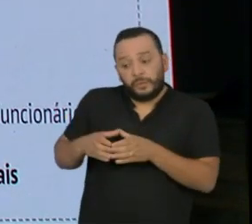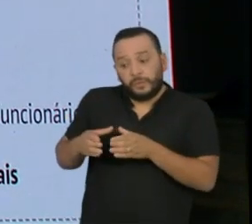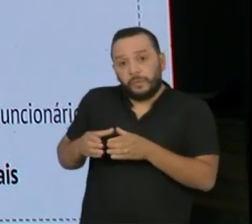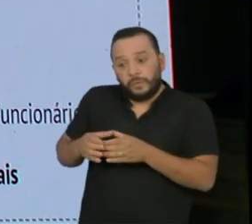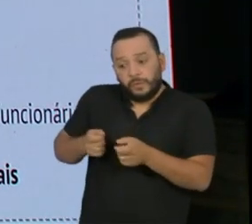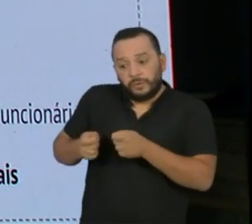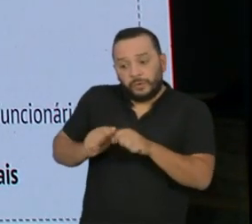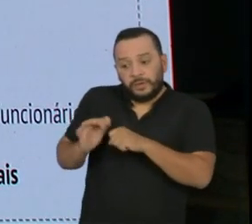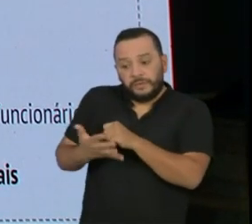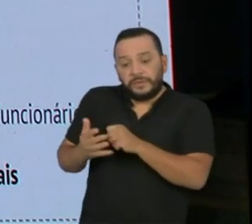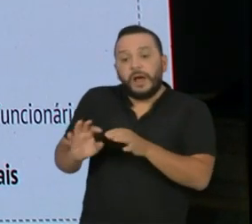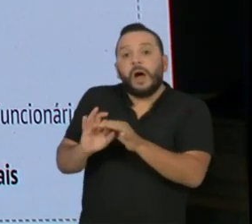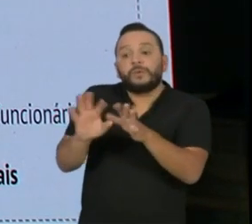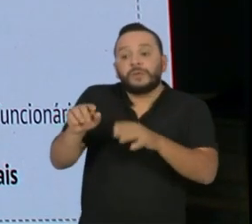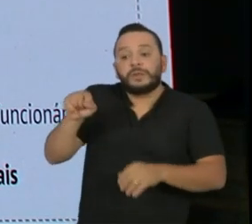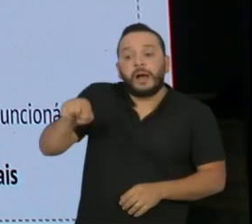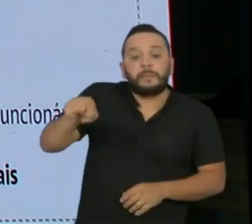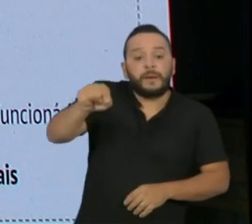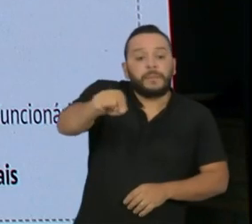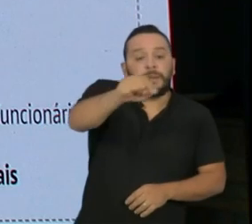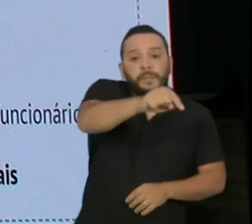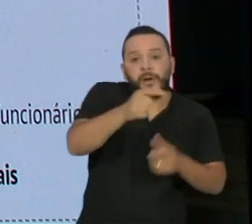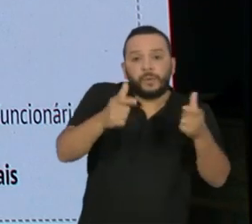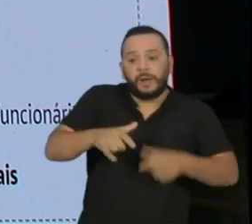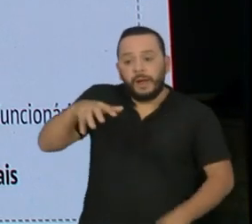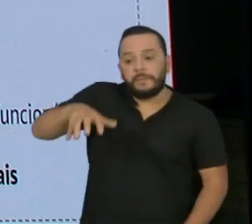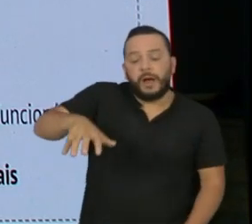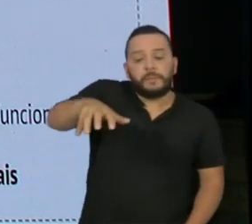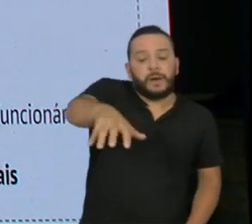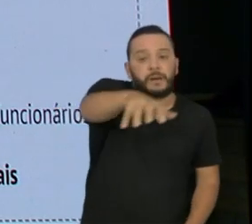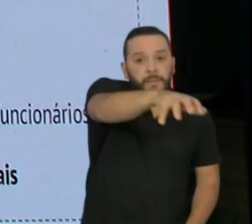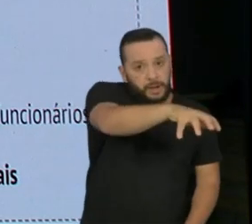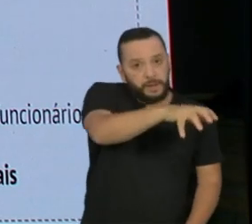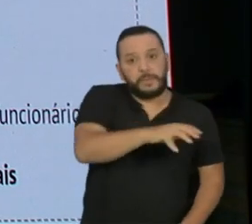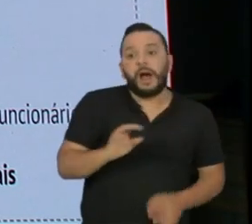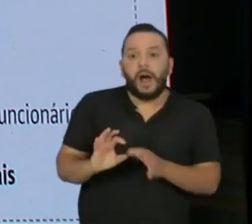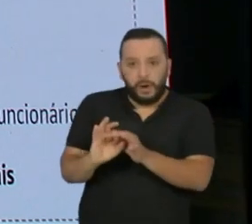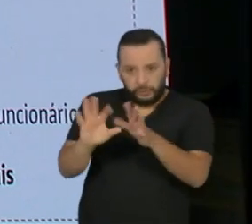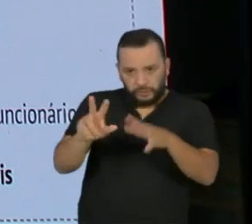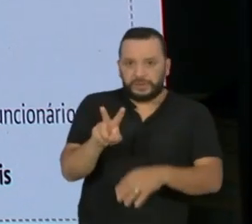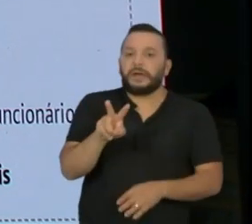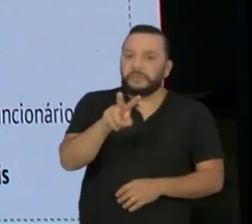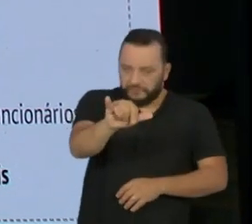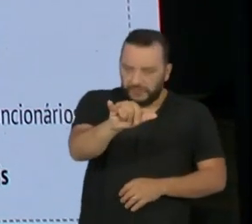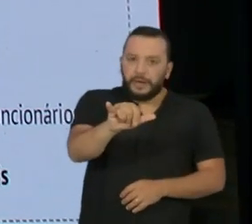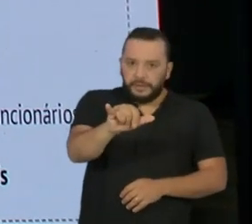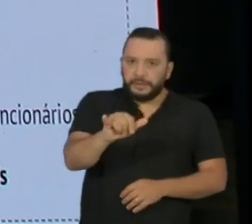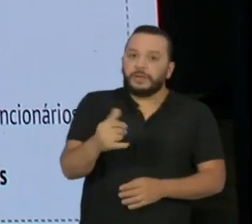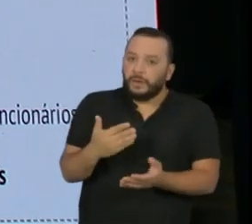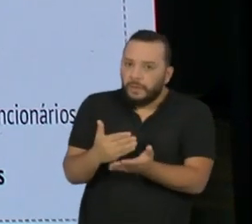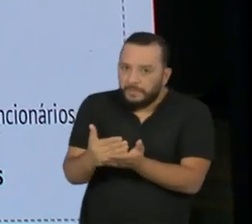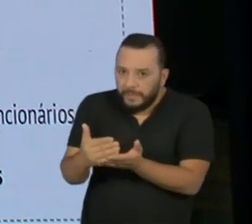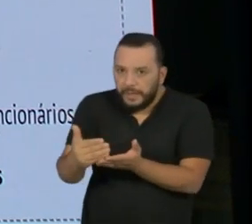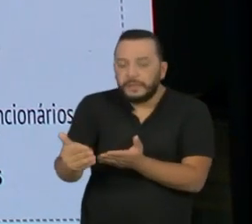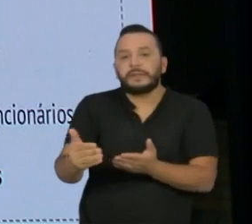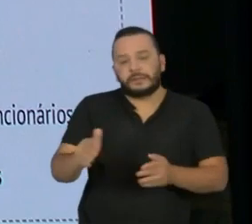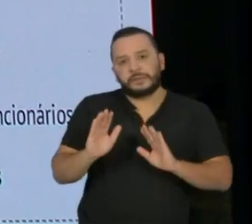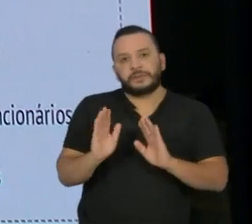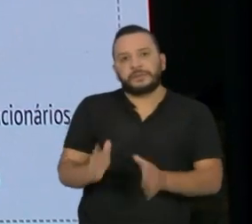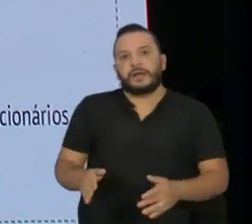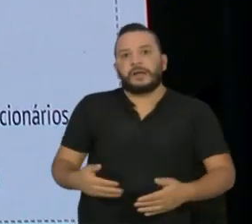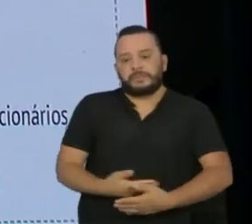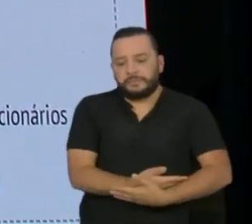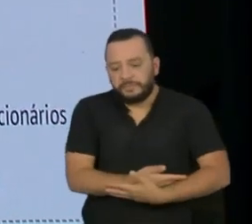Secretaria de Saúde. Quando houver determinado tipo de liberação, nós poderemos começar então a liberar a educação infantil.